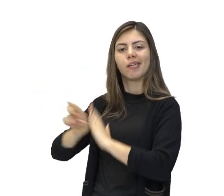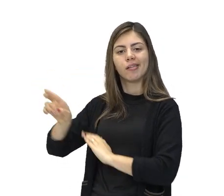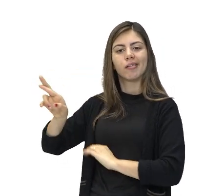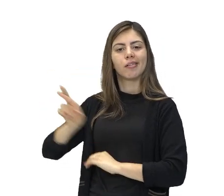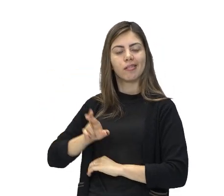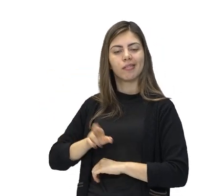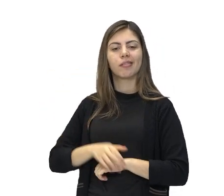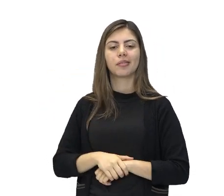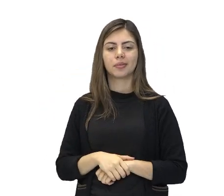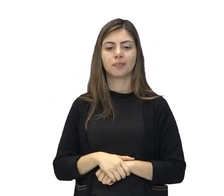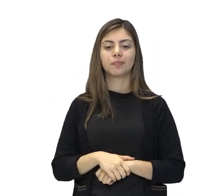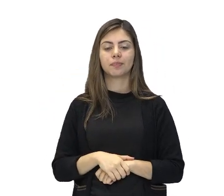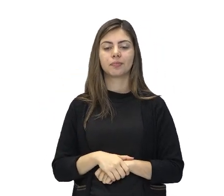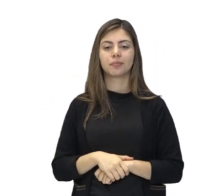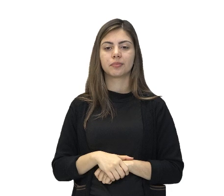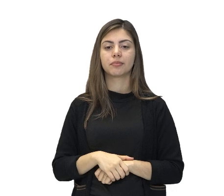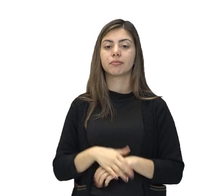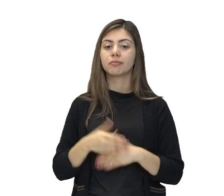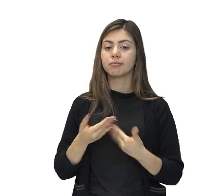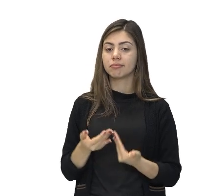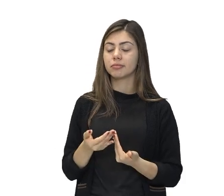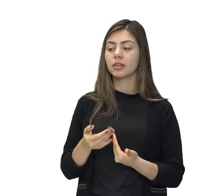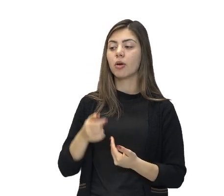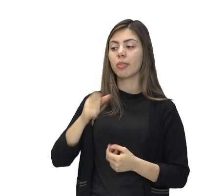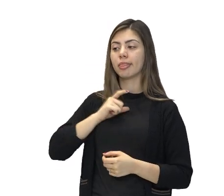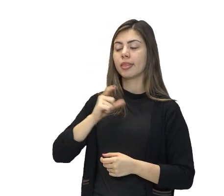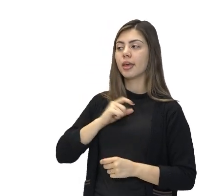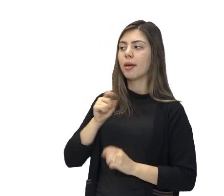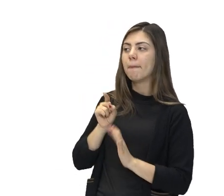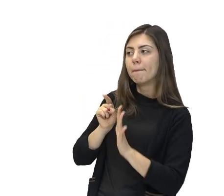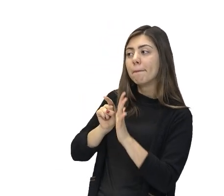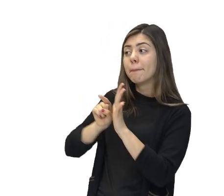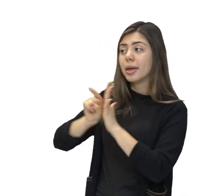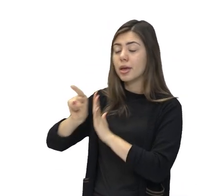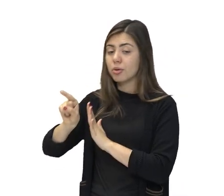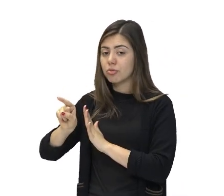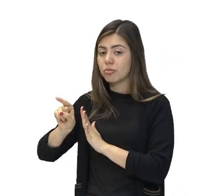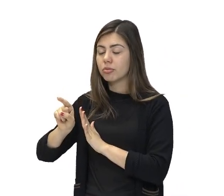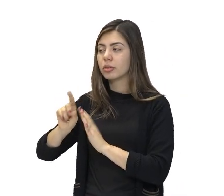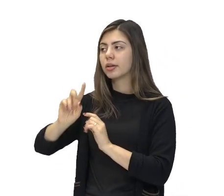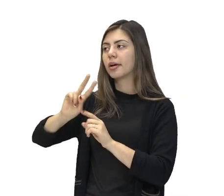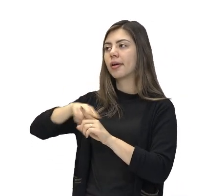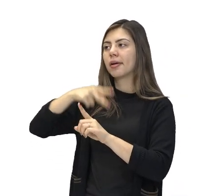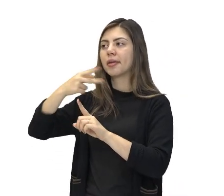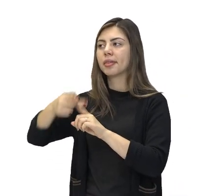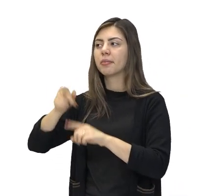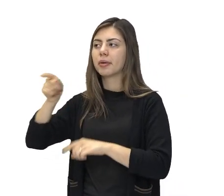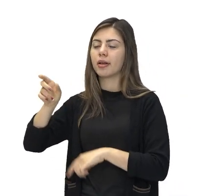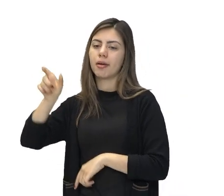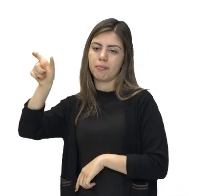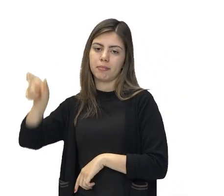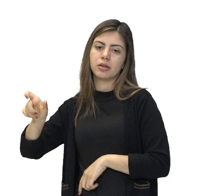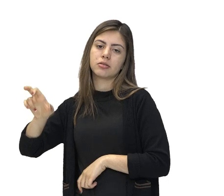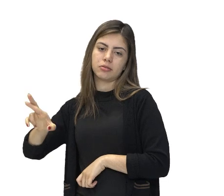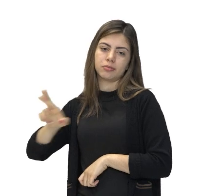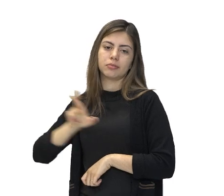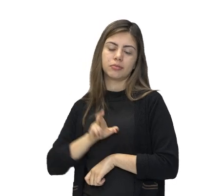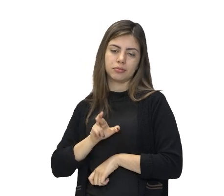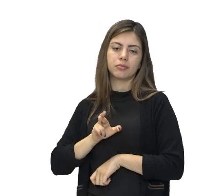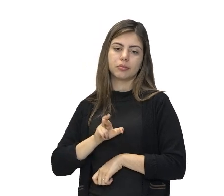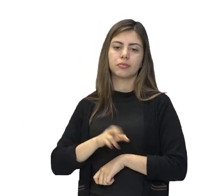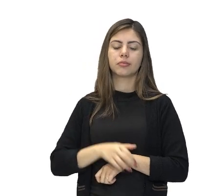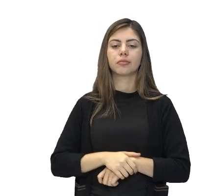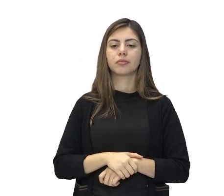fala. Em um momento, o entrevistador fala e faz perguntas. Em outro momento, o entrevistado